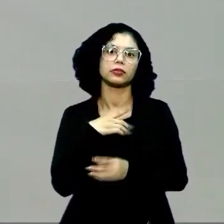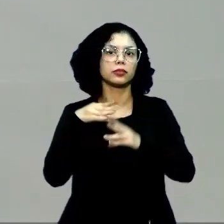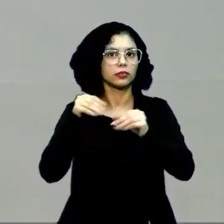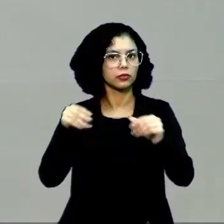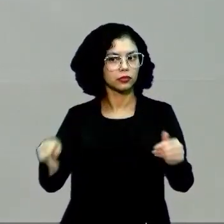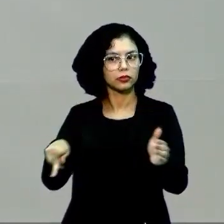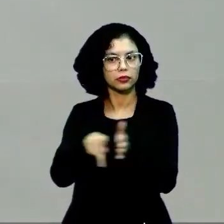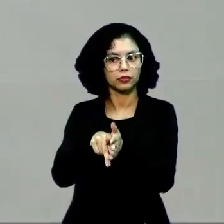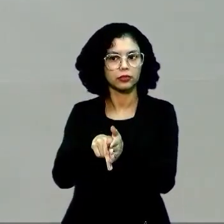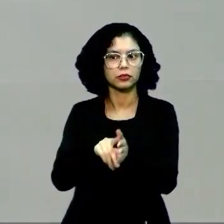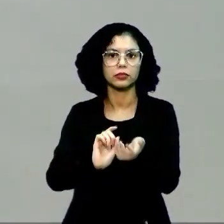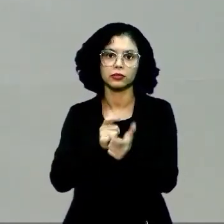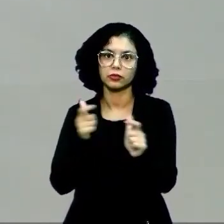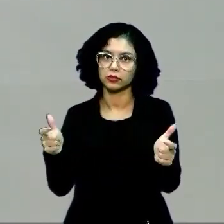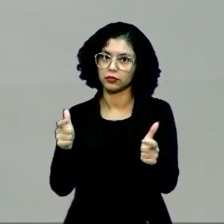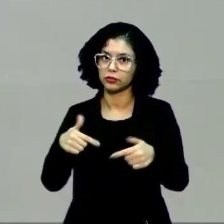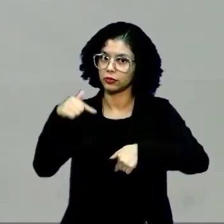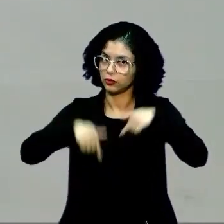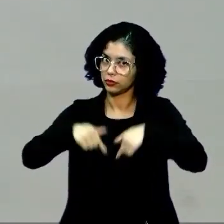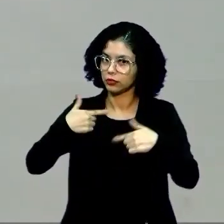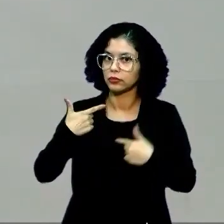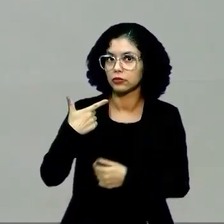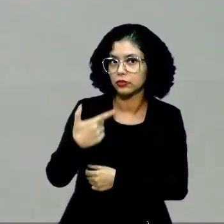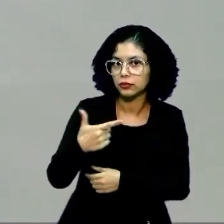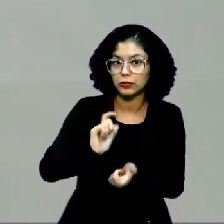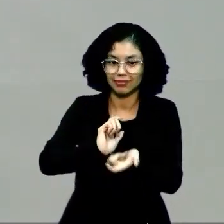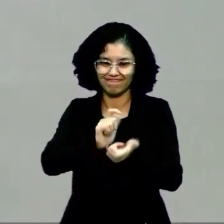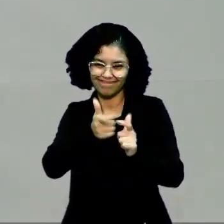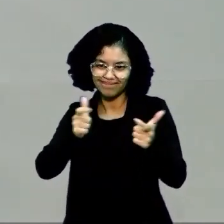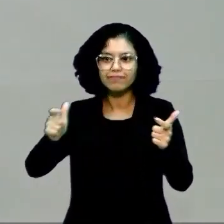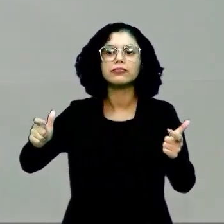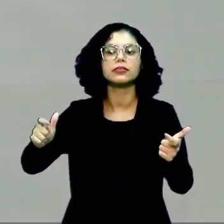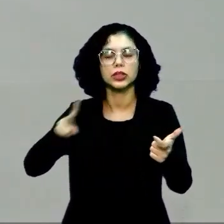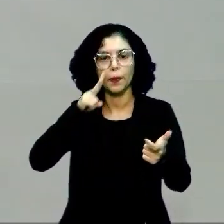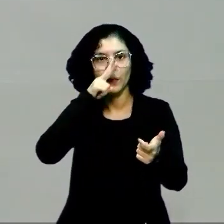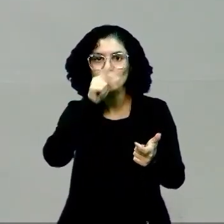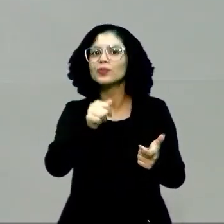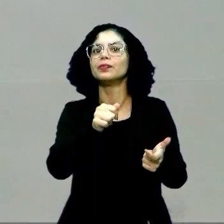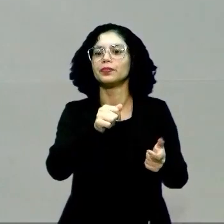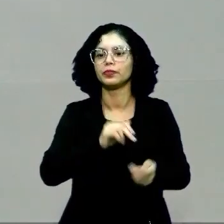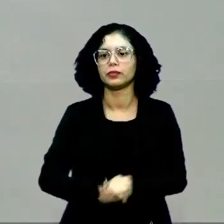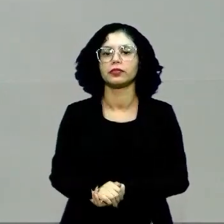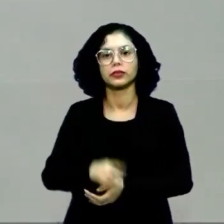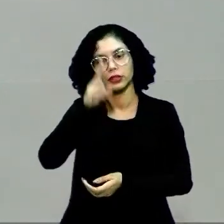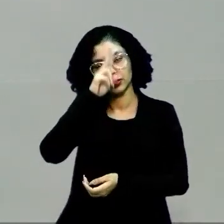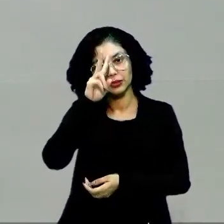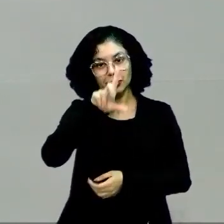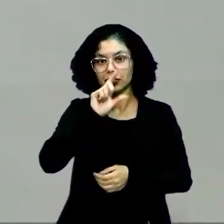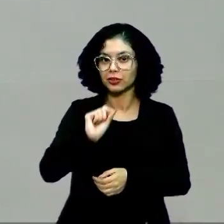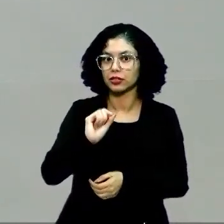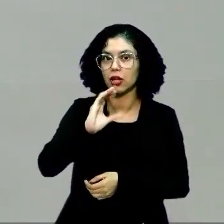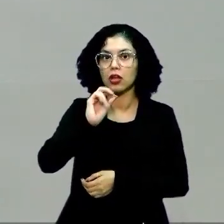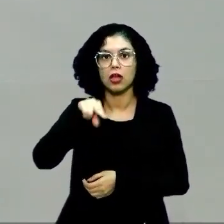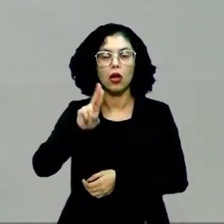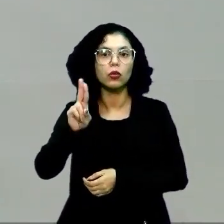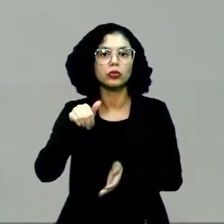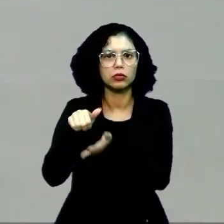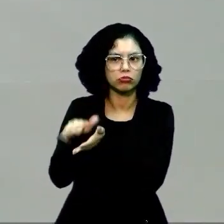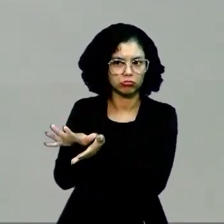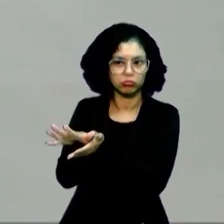território armas químicas de altíssimo poderio bélico. E lembrando que a ONU